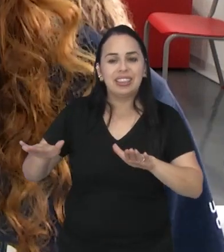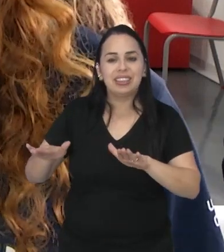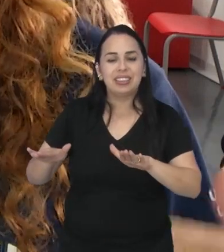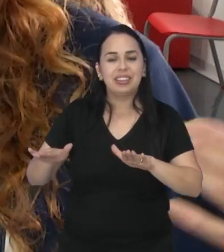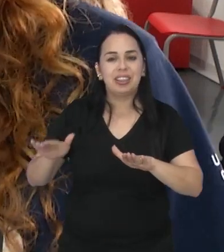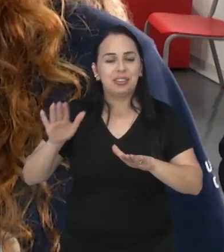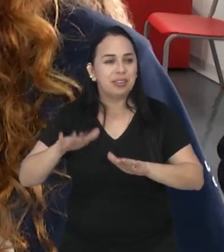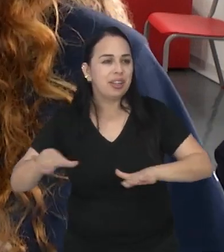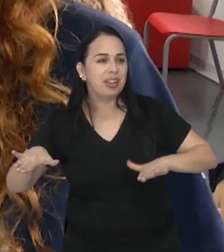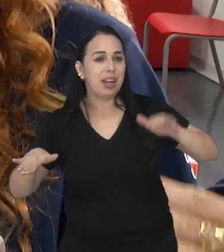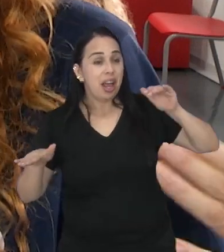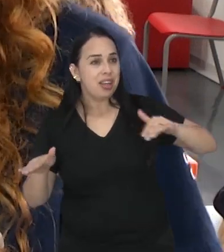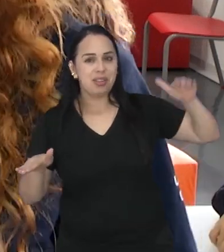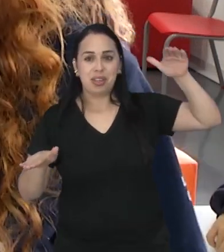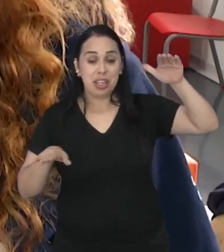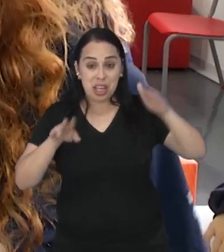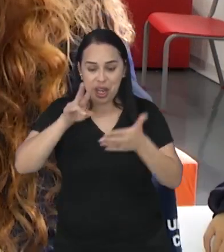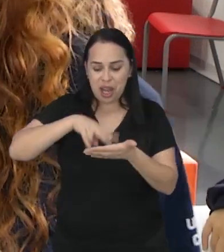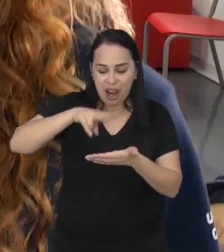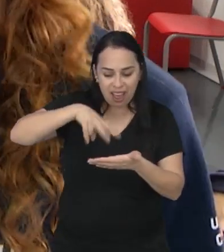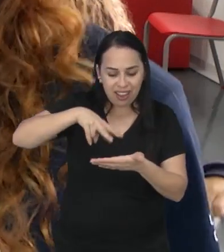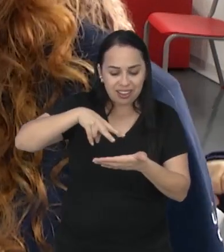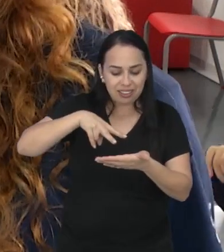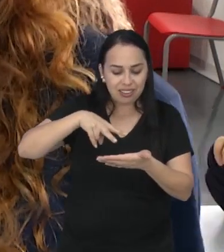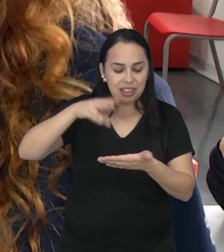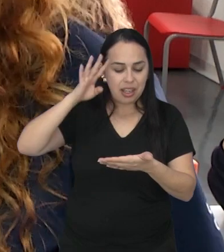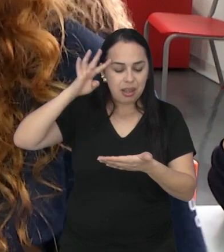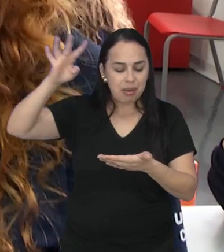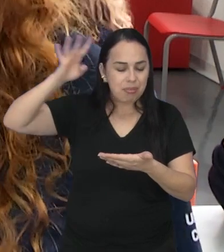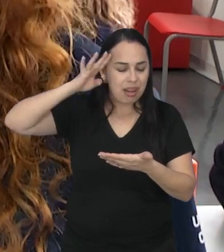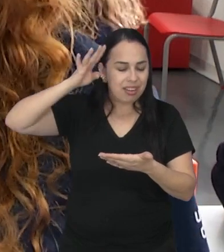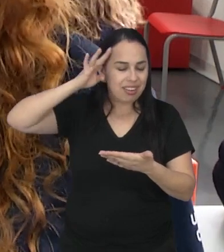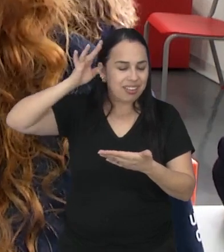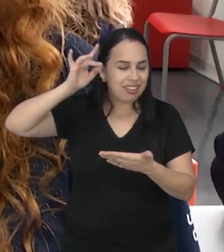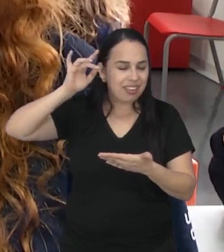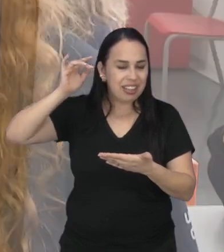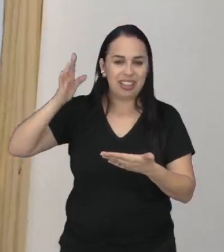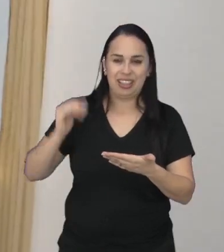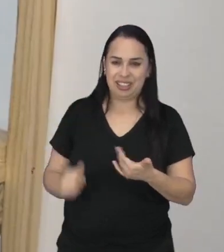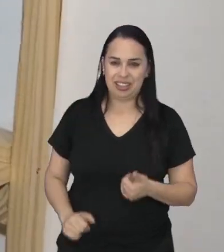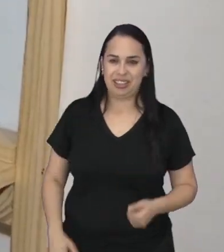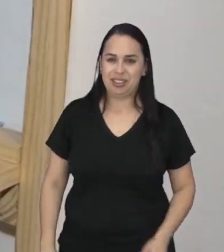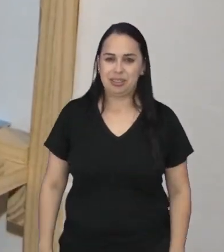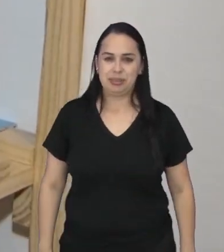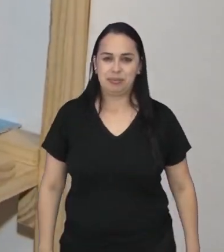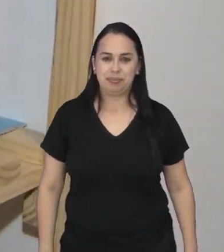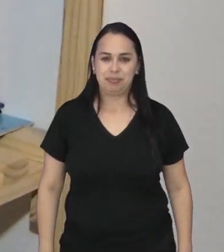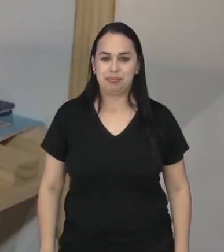do adulto, de qualquer um que lê, você está em outro lugar sem sair do lugar.